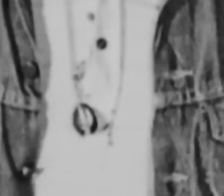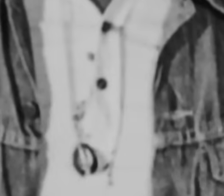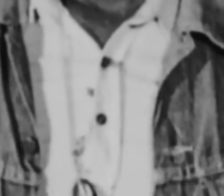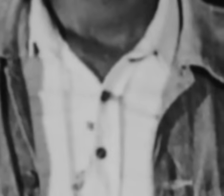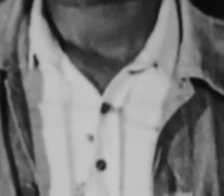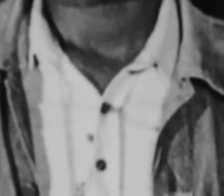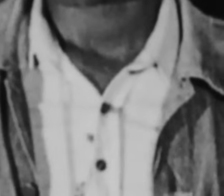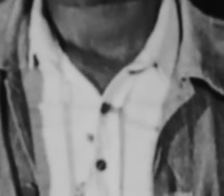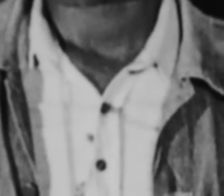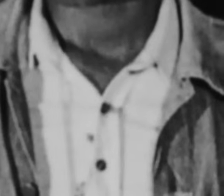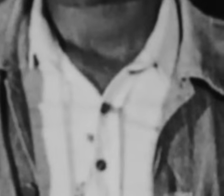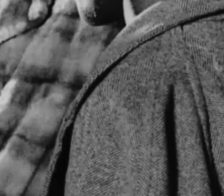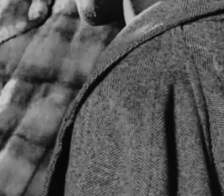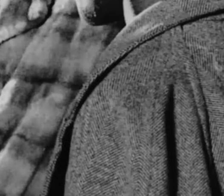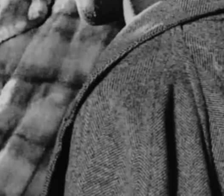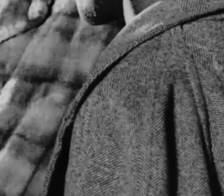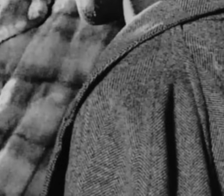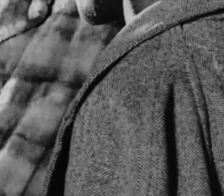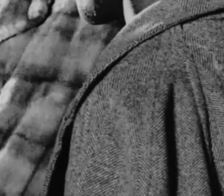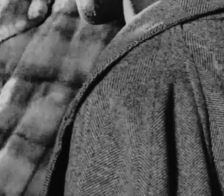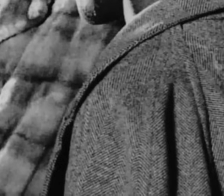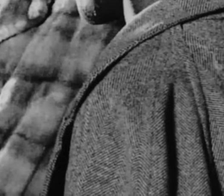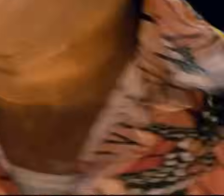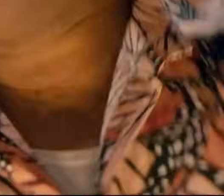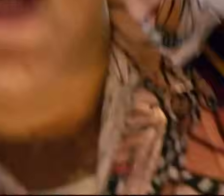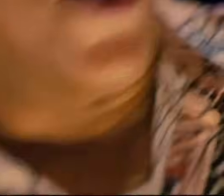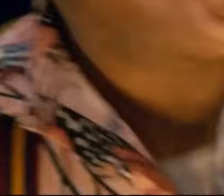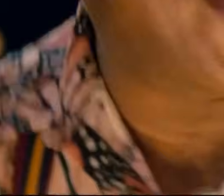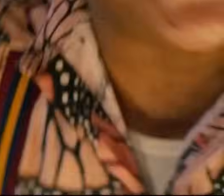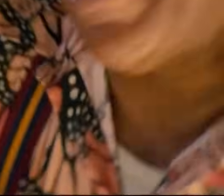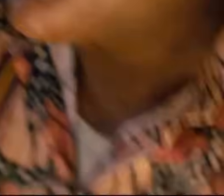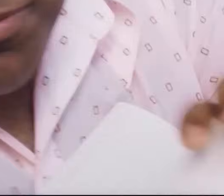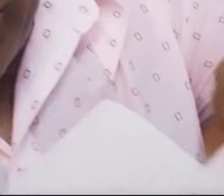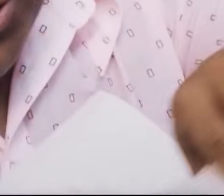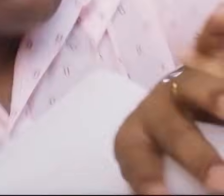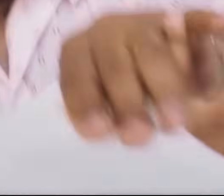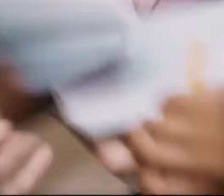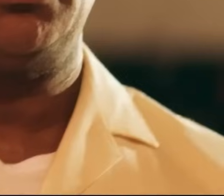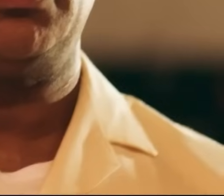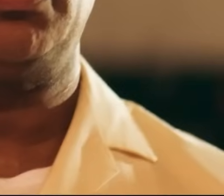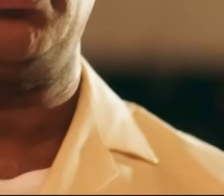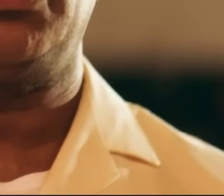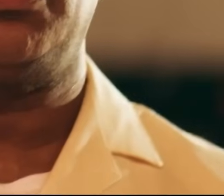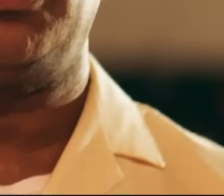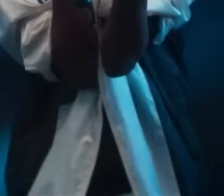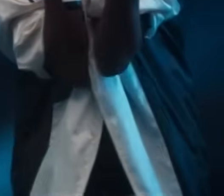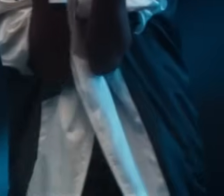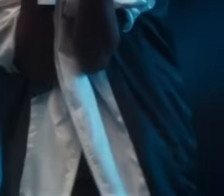pequenas que nos formaram e estão a nos formar.